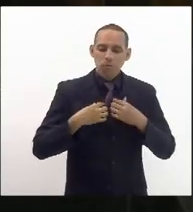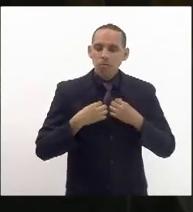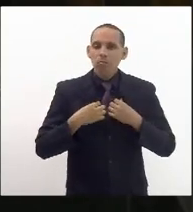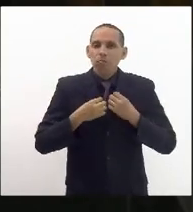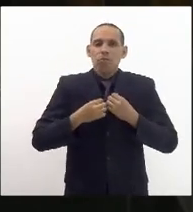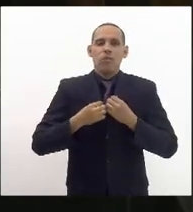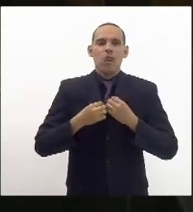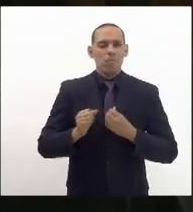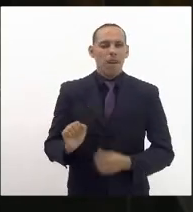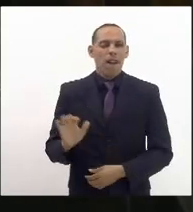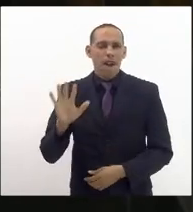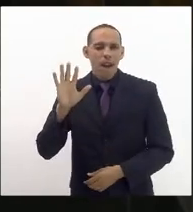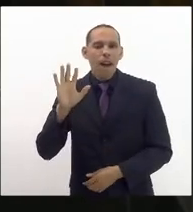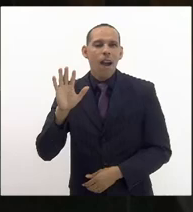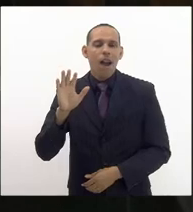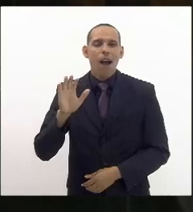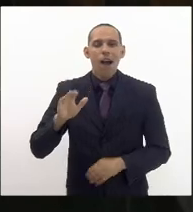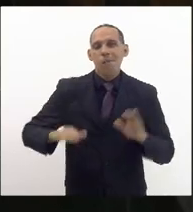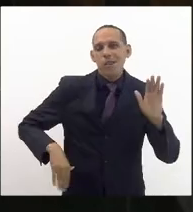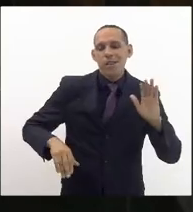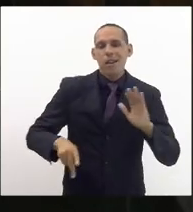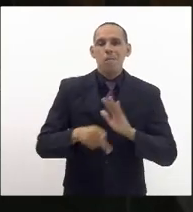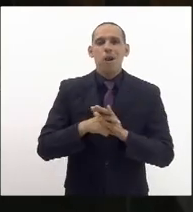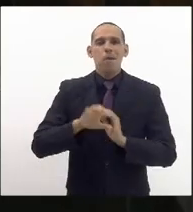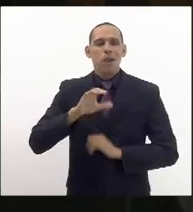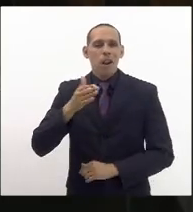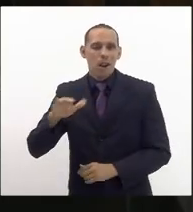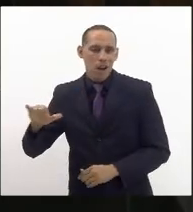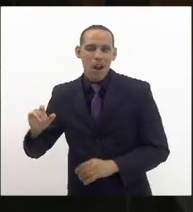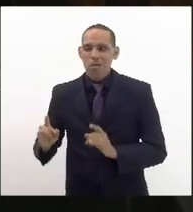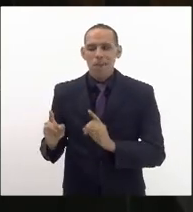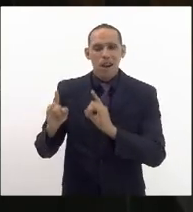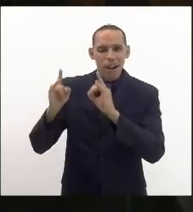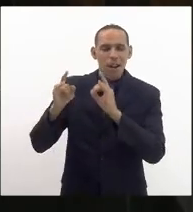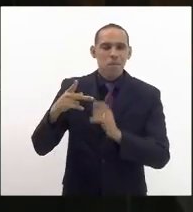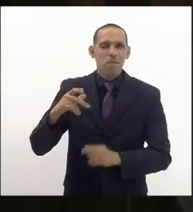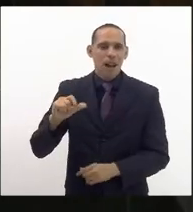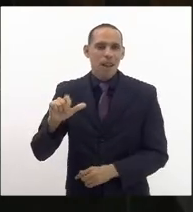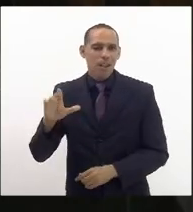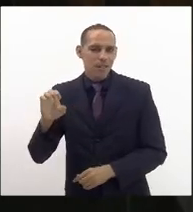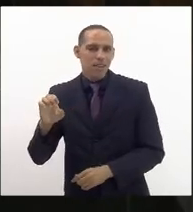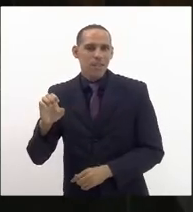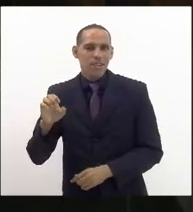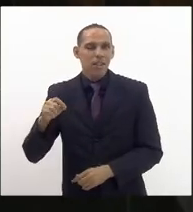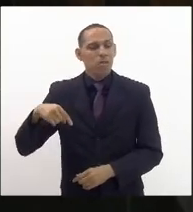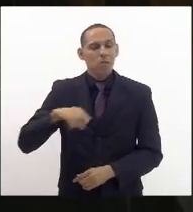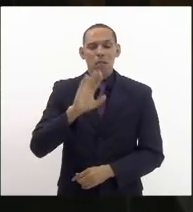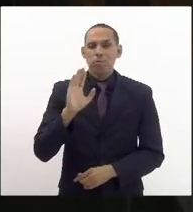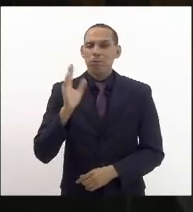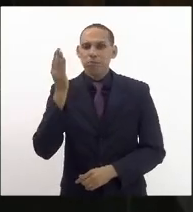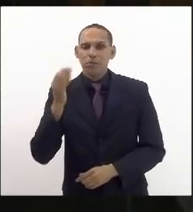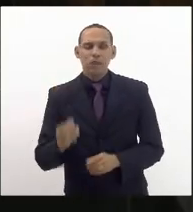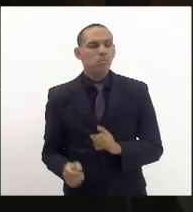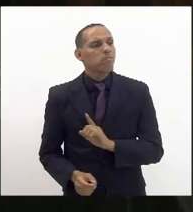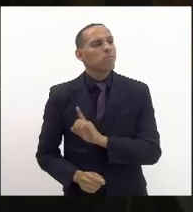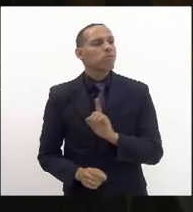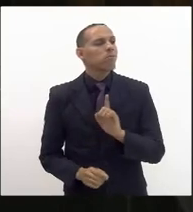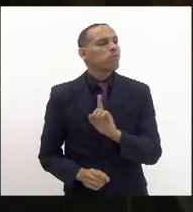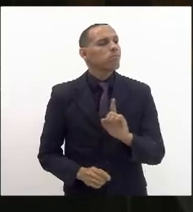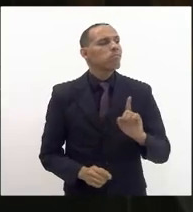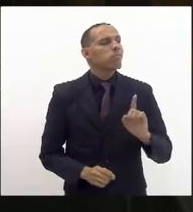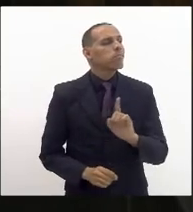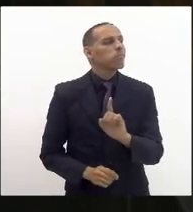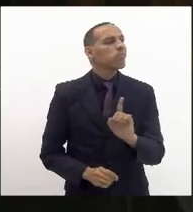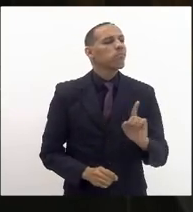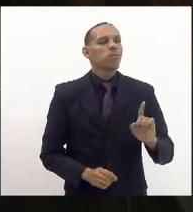grife, saindo da piscina do Copacabana Palace e, com a mesma hipocrisia de sempre, ficou circulando por